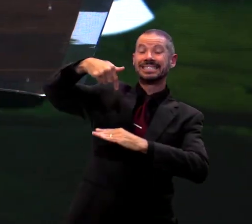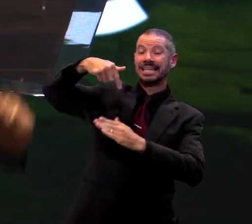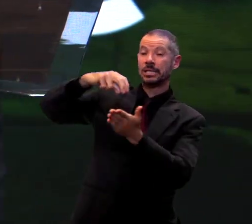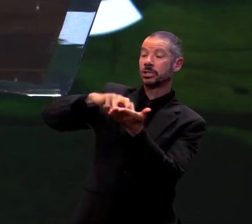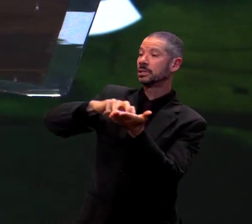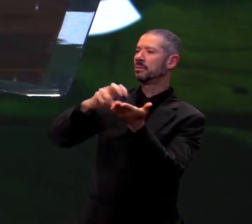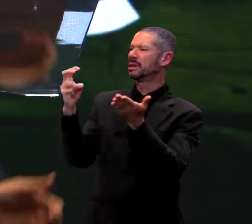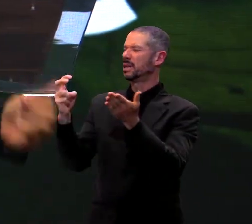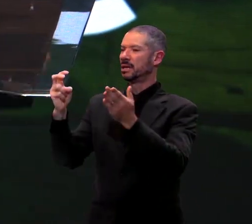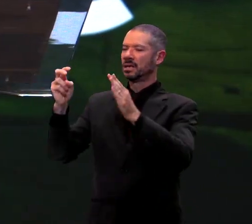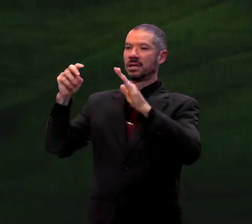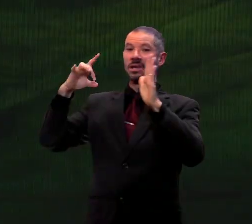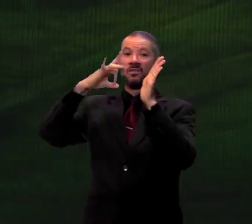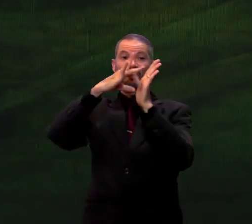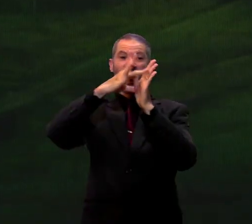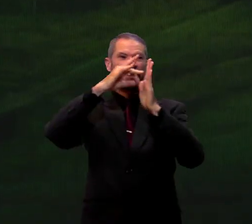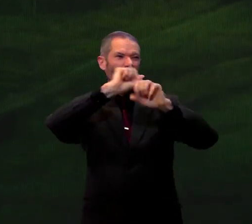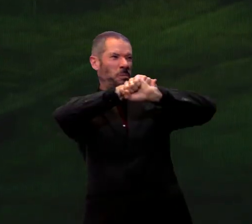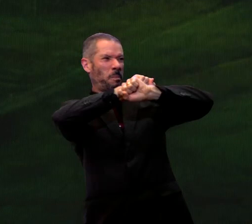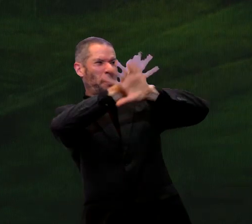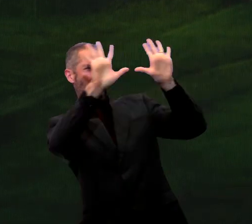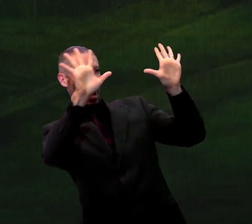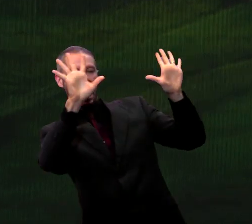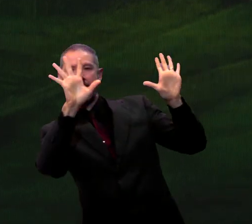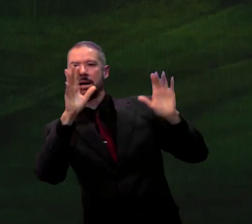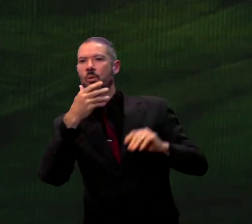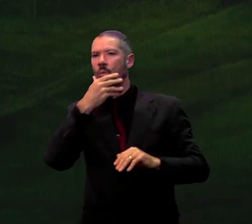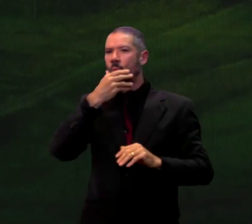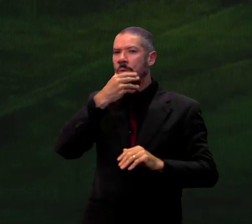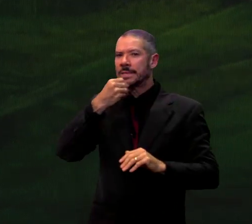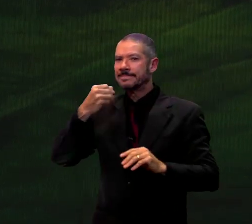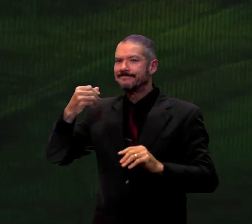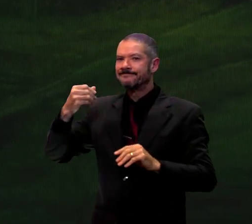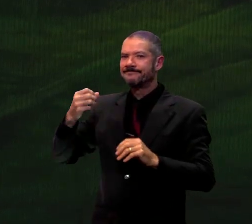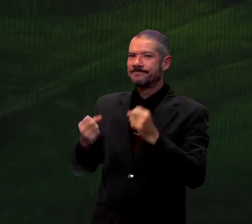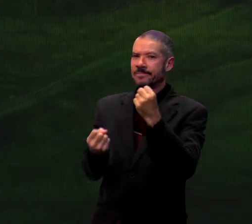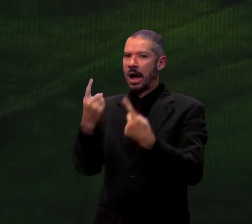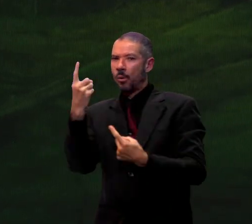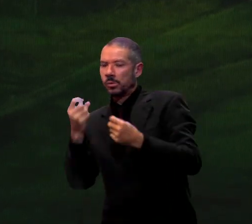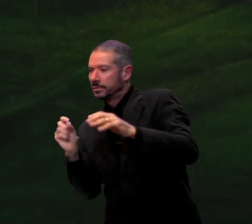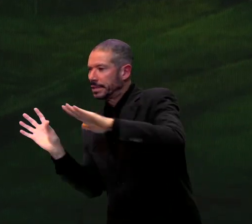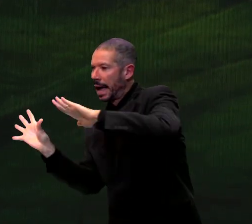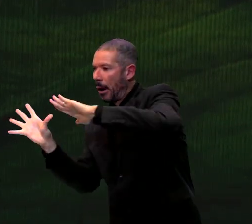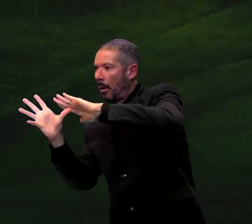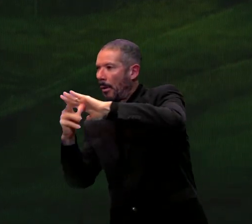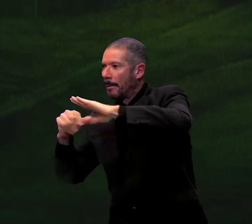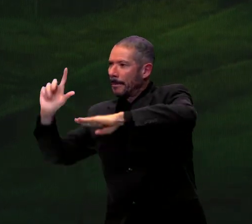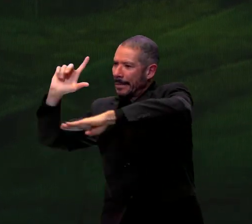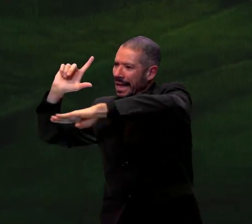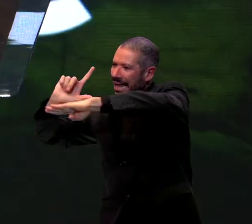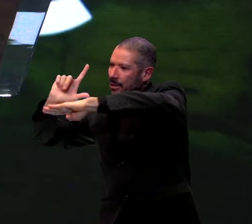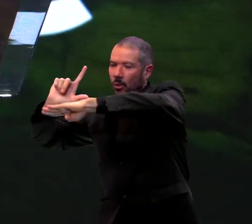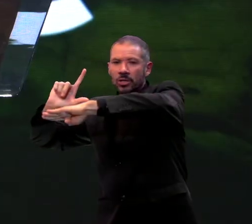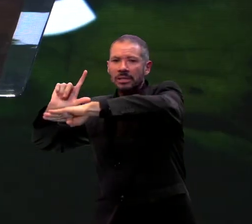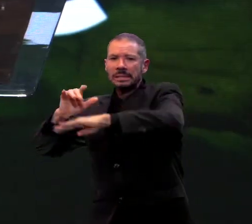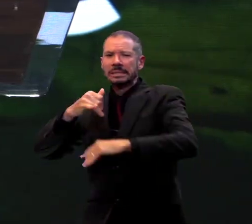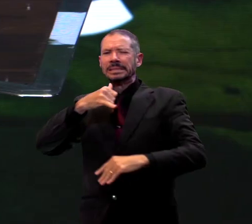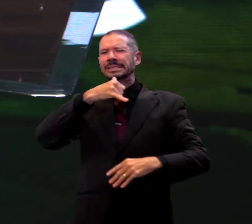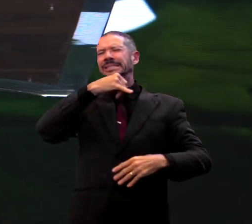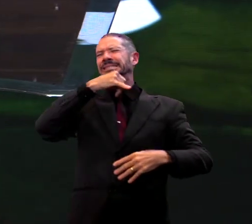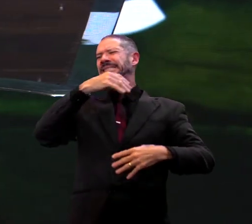o vidro foi estourado, e um assaltante foi ali, ou alguns assaltantes foram ali roubar aquela loja. A gente fica